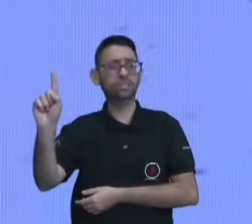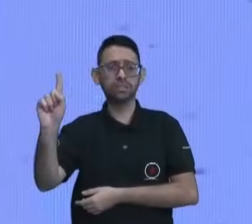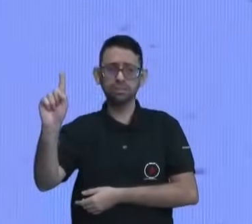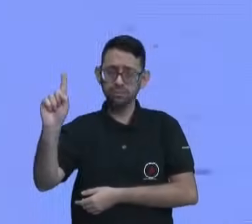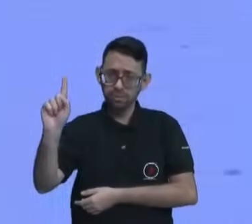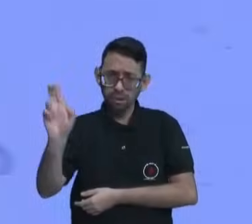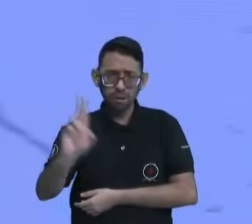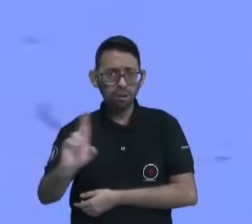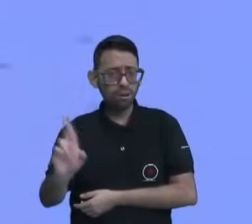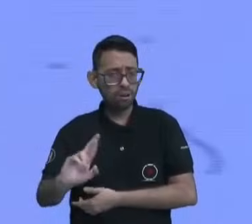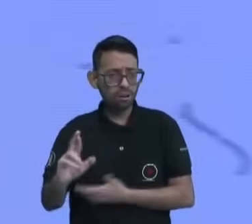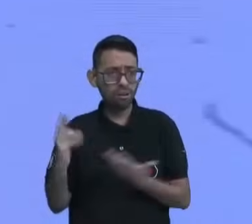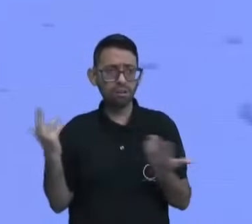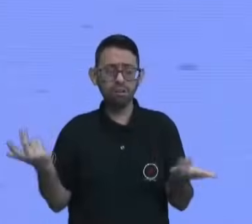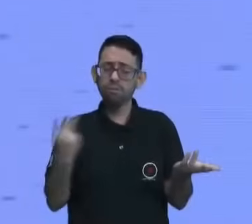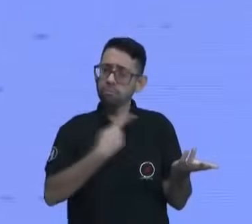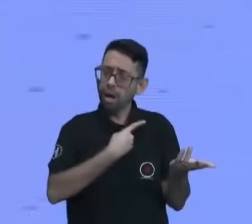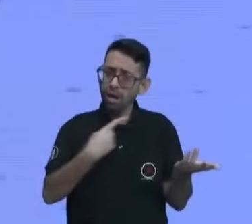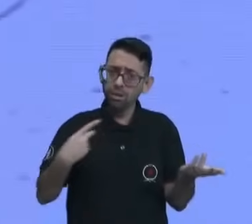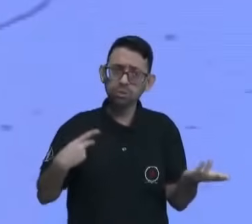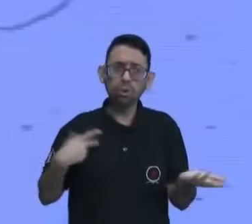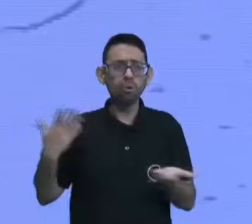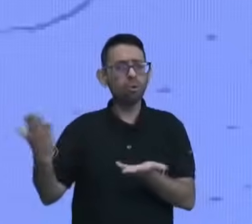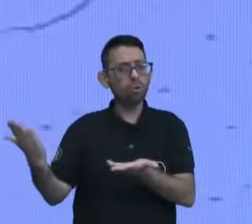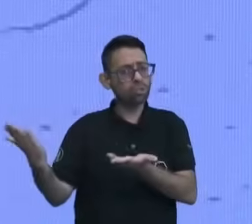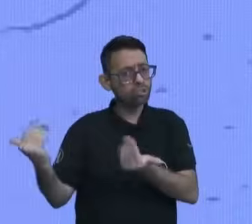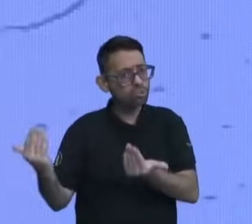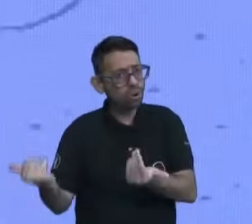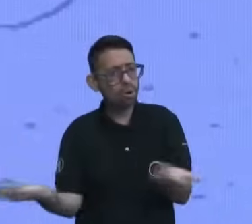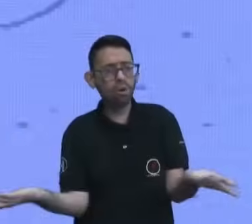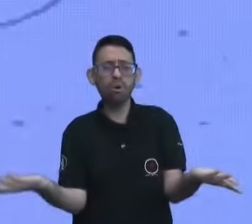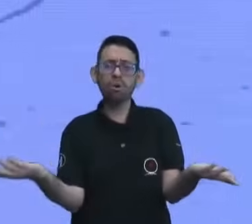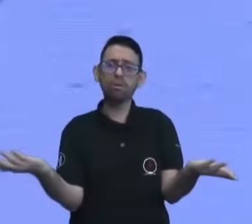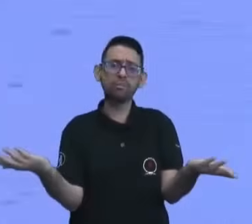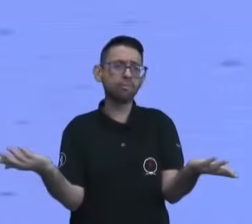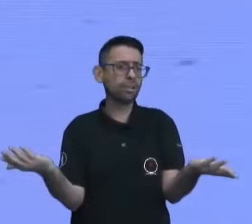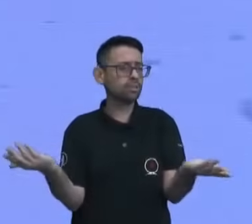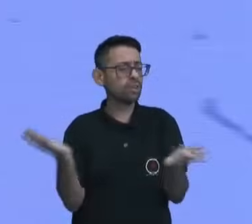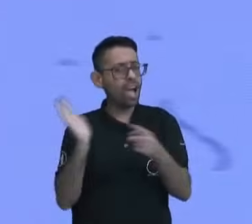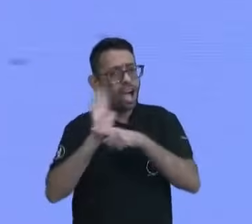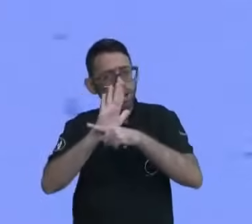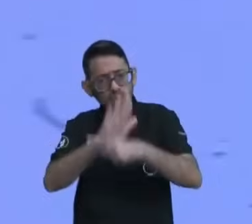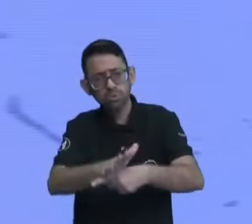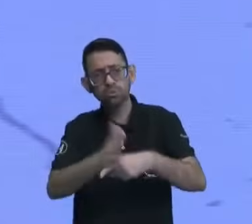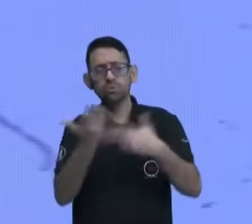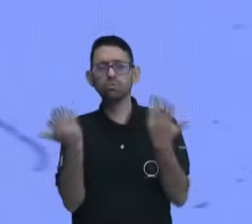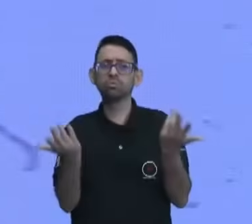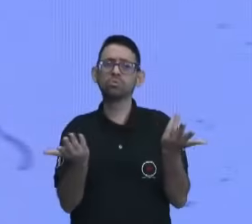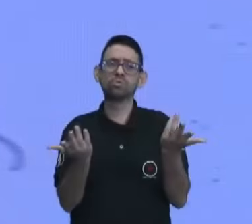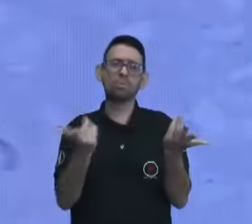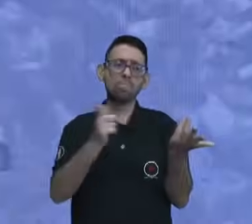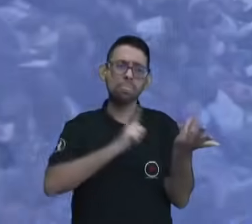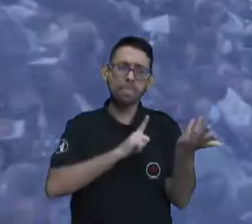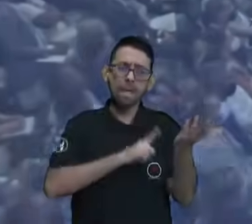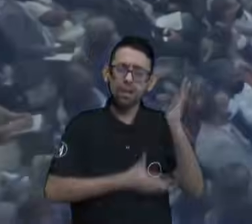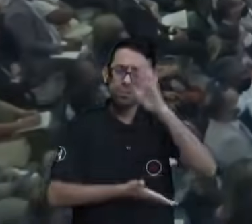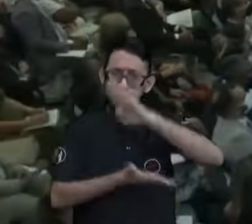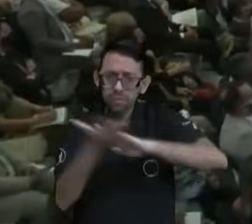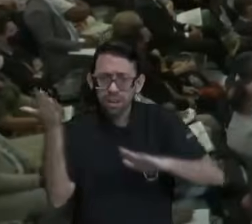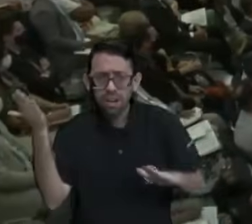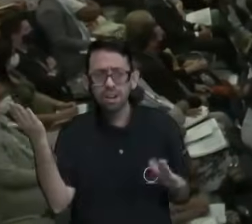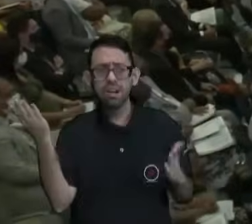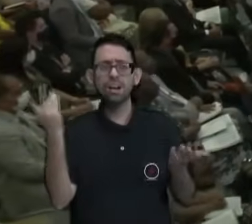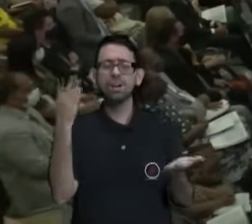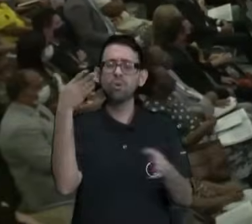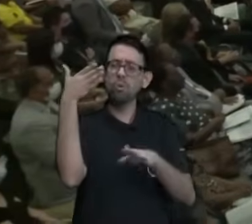gente pastores e jovens com pensão completa e hotel por conta do nosso Ministério